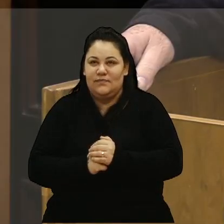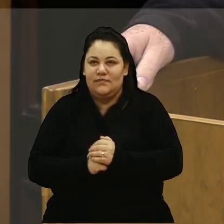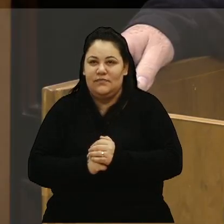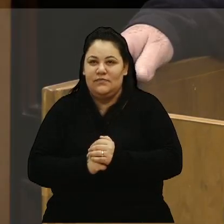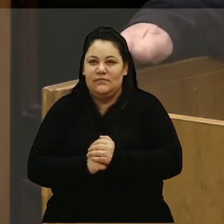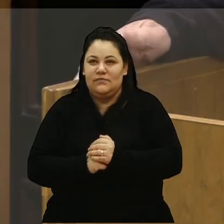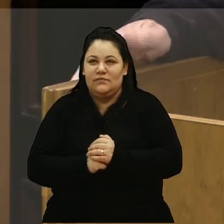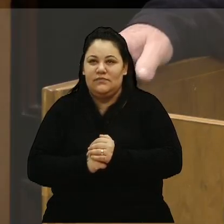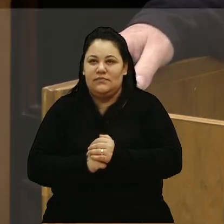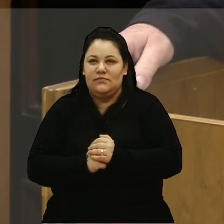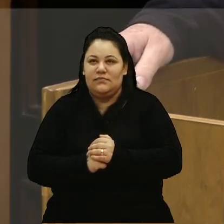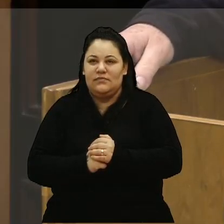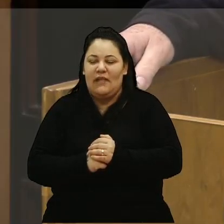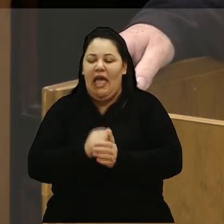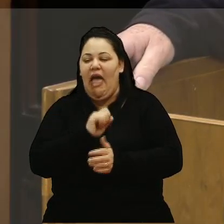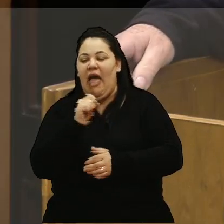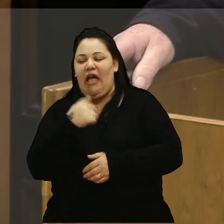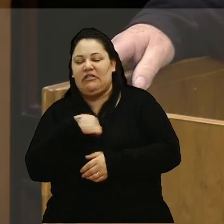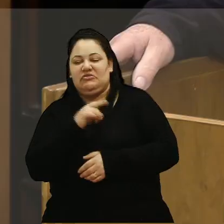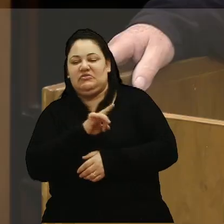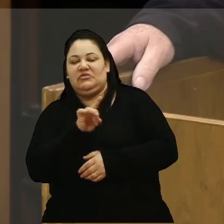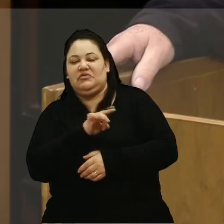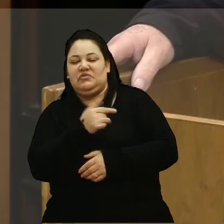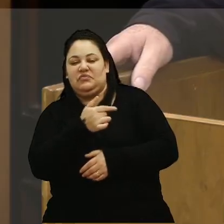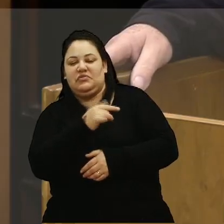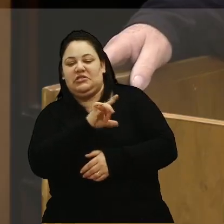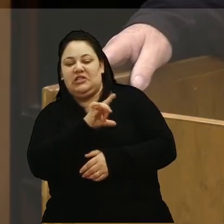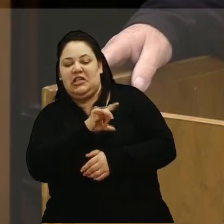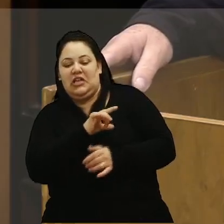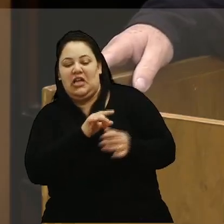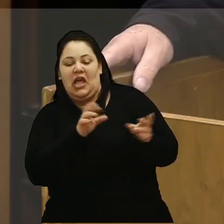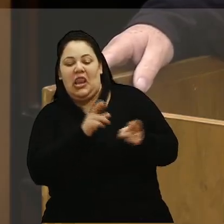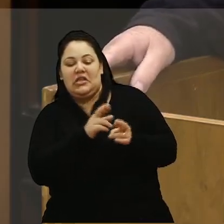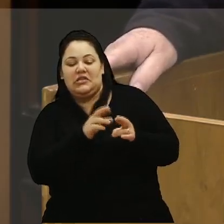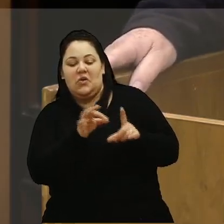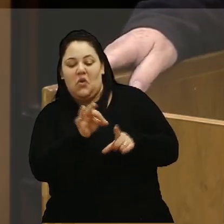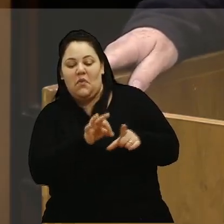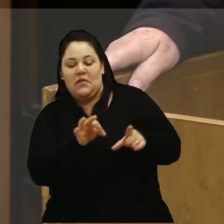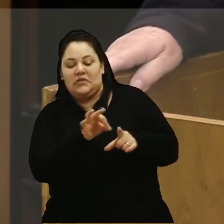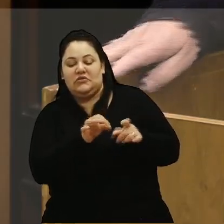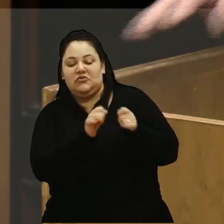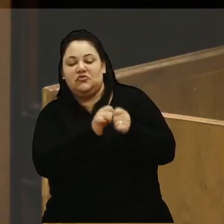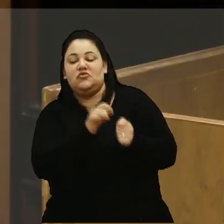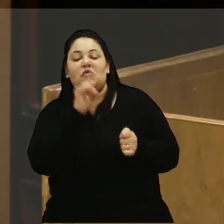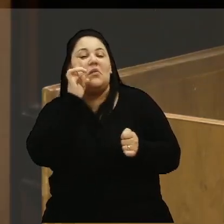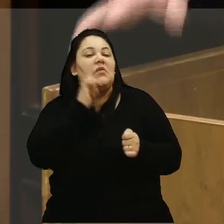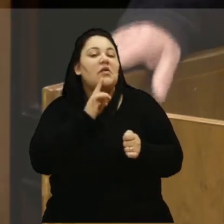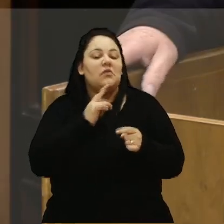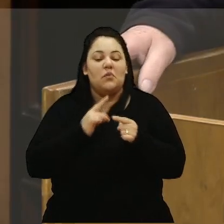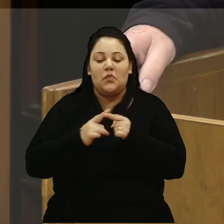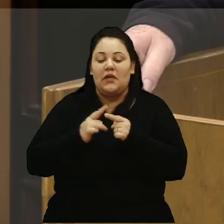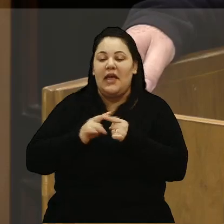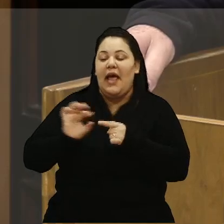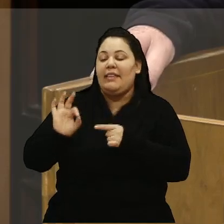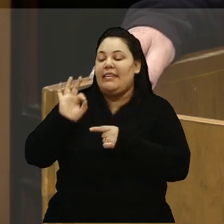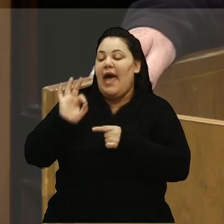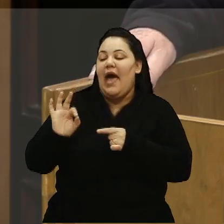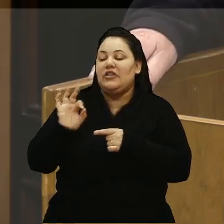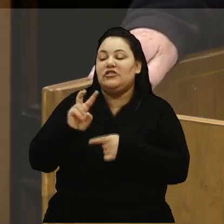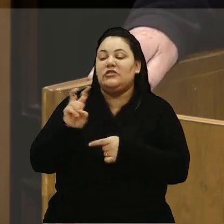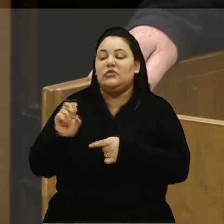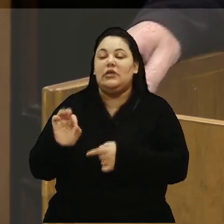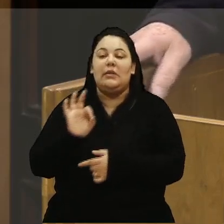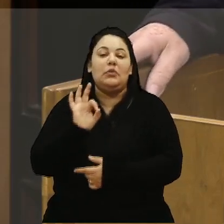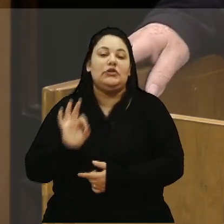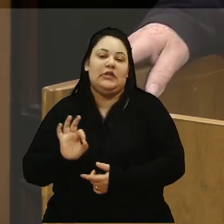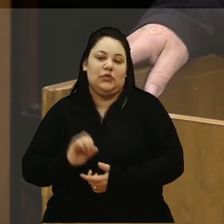Não vamos mais ter relações comerciais com os americanos por conta da taxação de